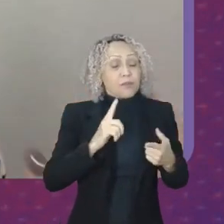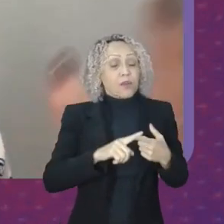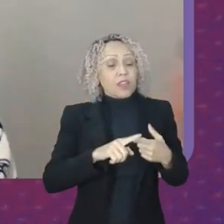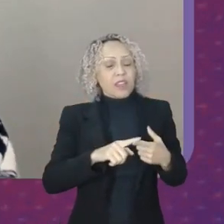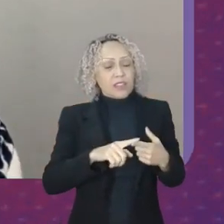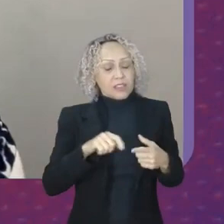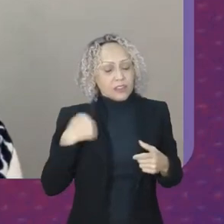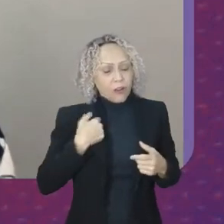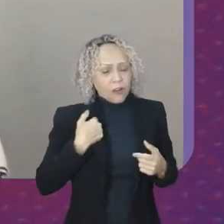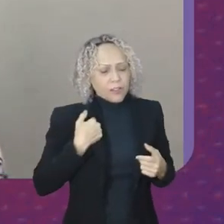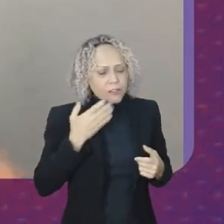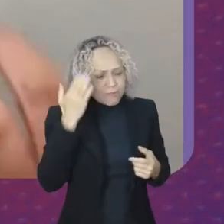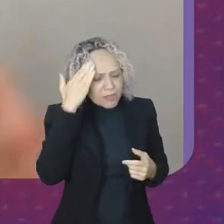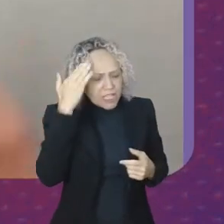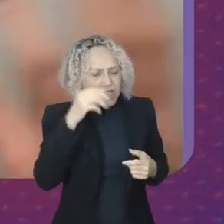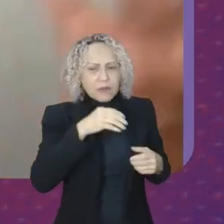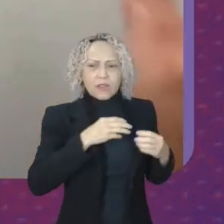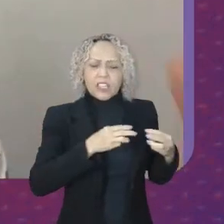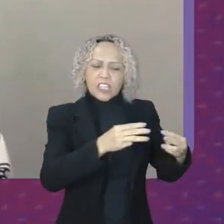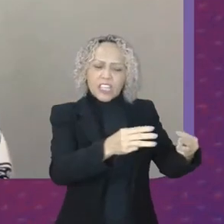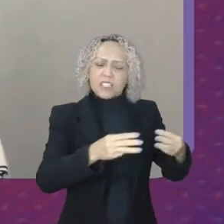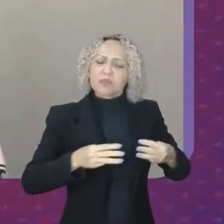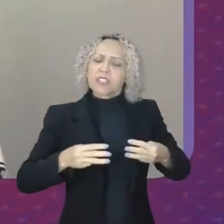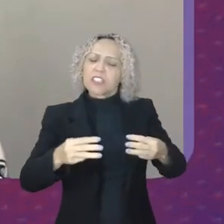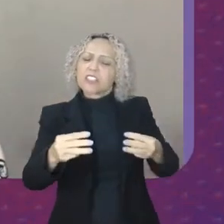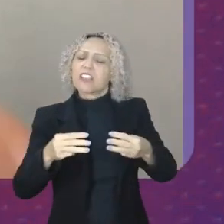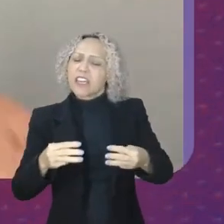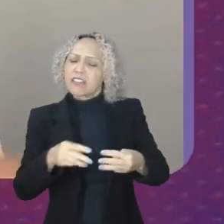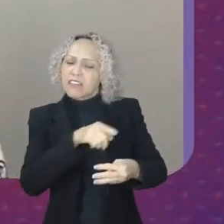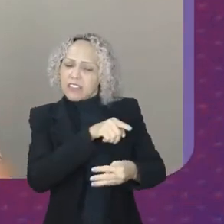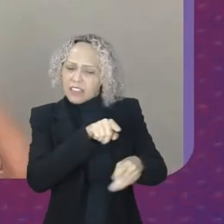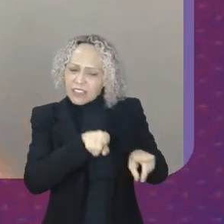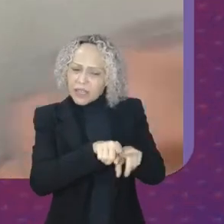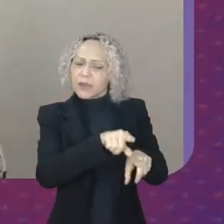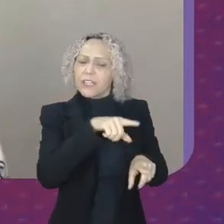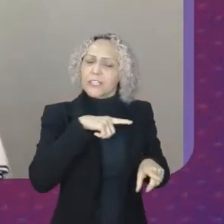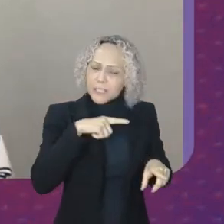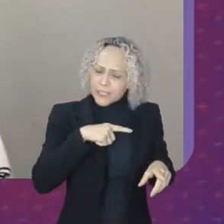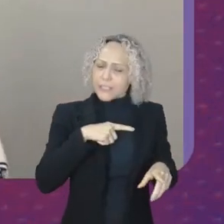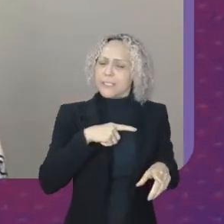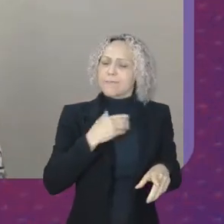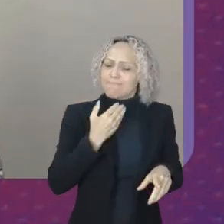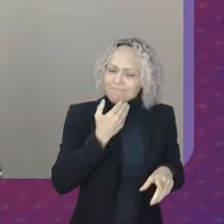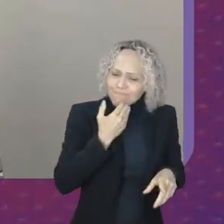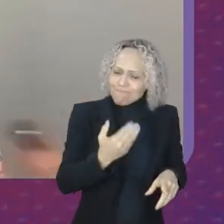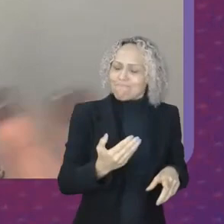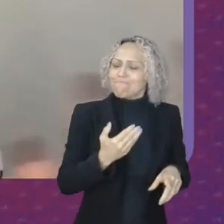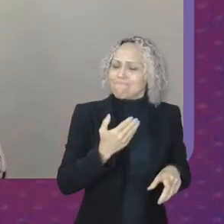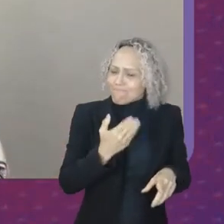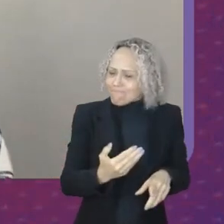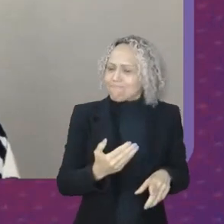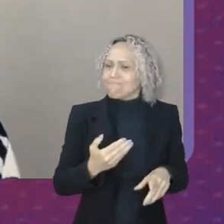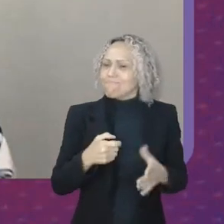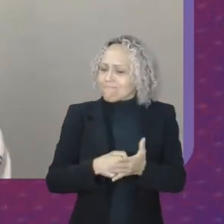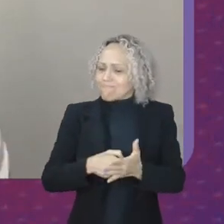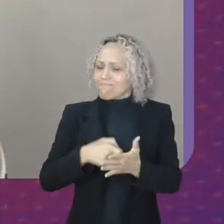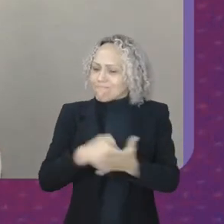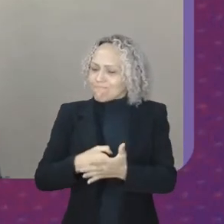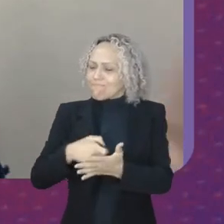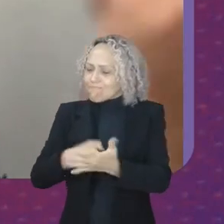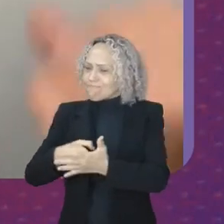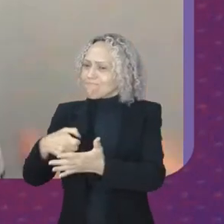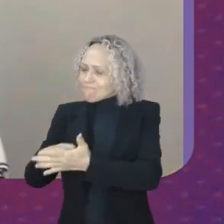as políticas para as mulheres são interseccionais. Elas precisam dar conta do enfrentamento à